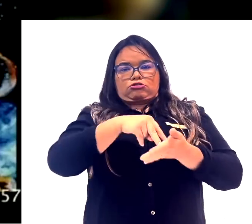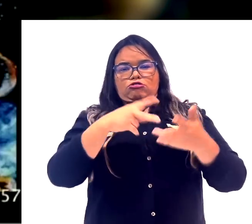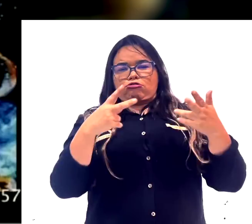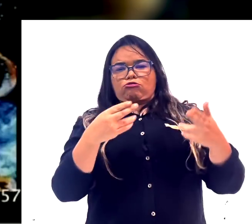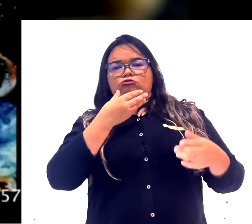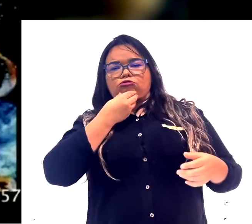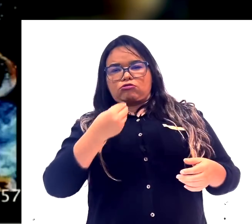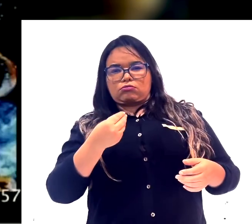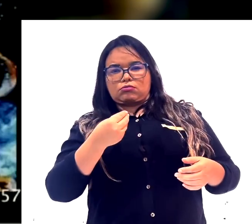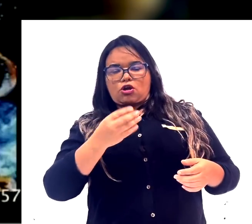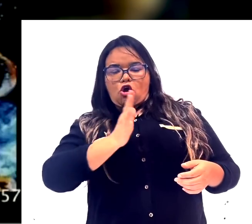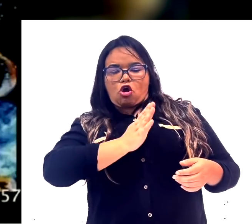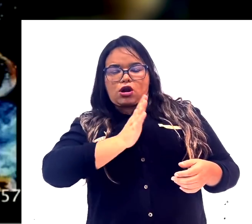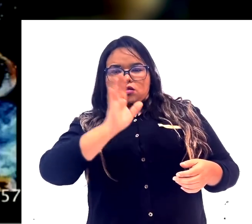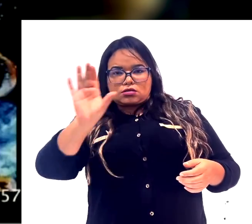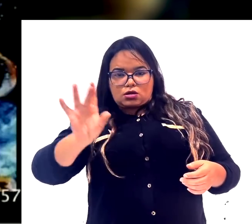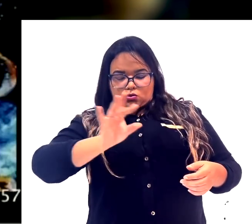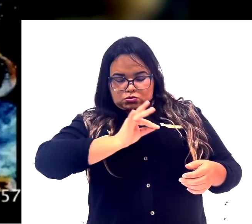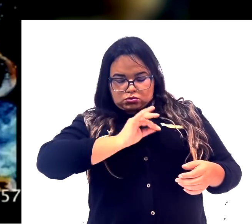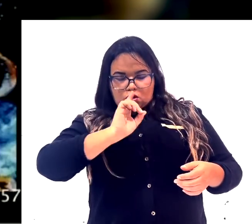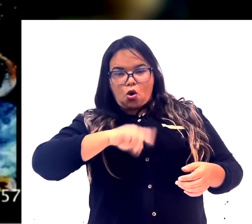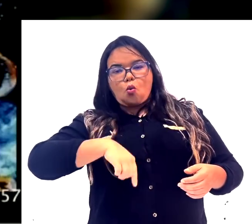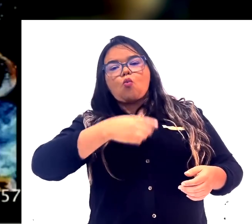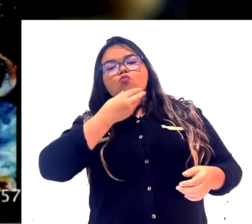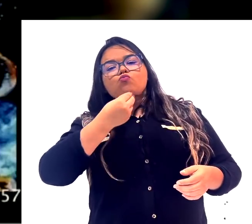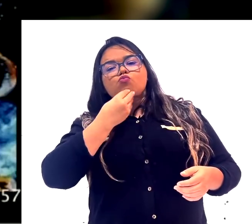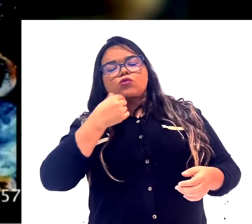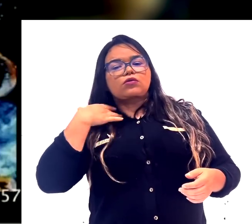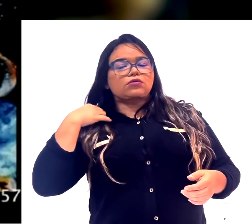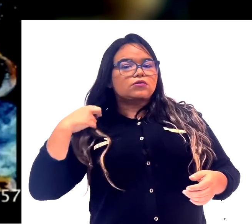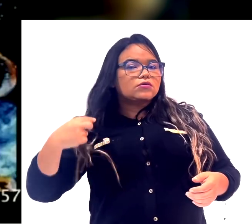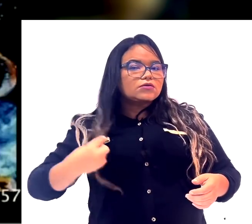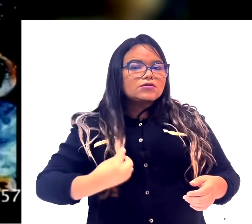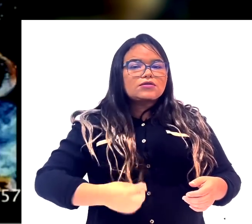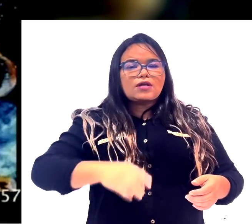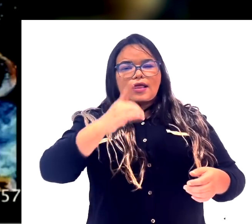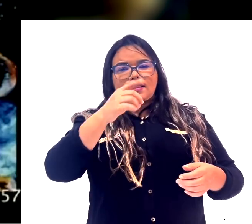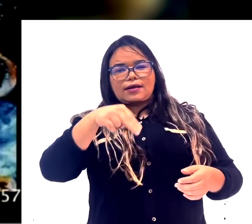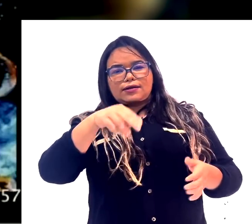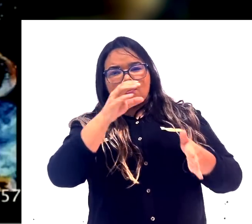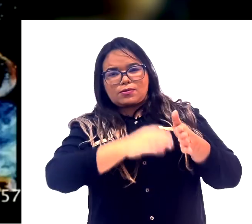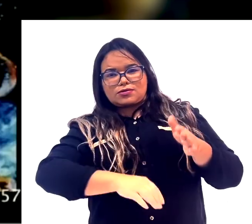coração de homem. Daniel 7, verso 4.